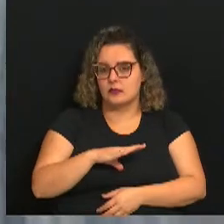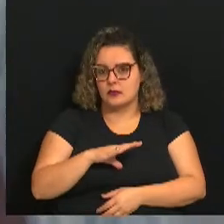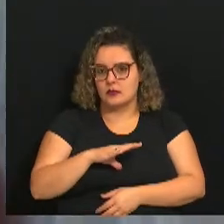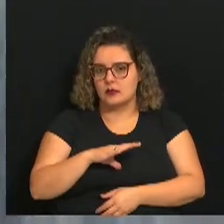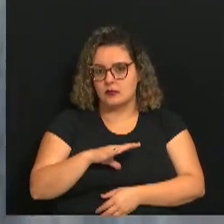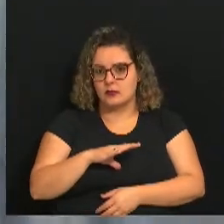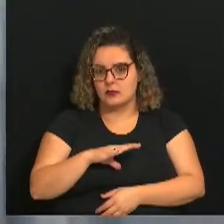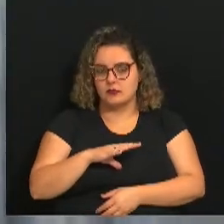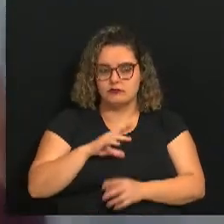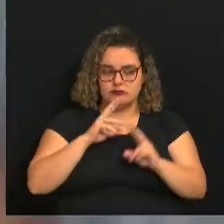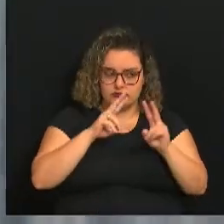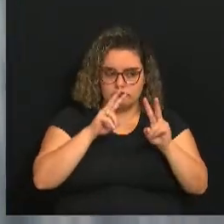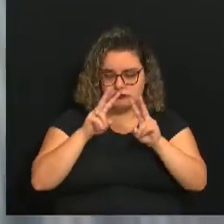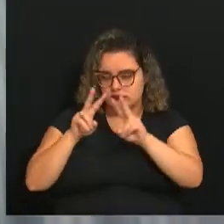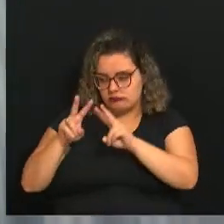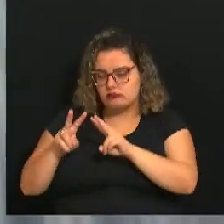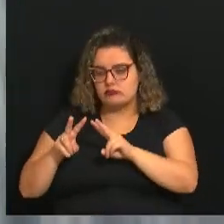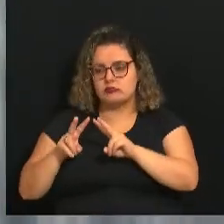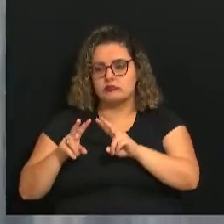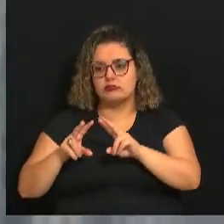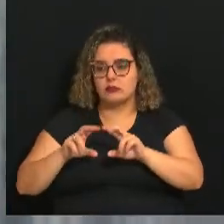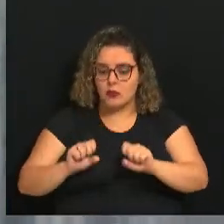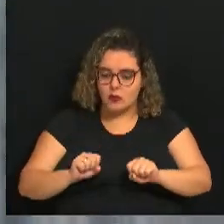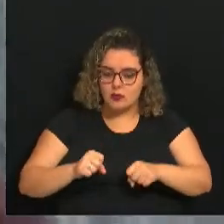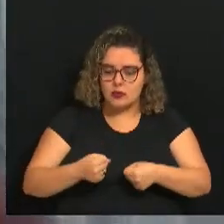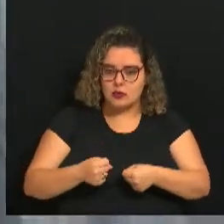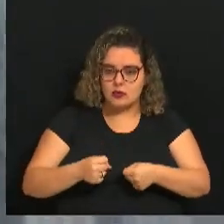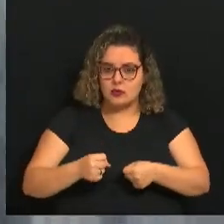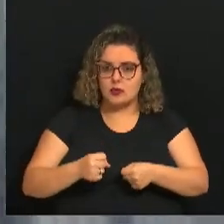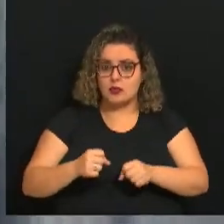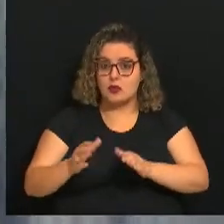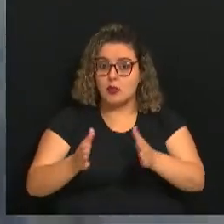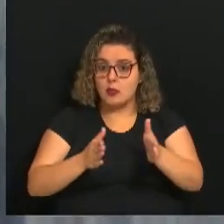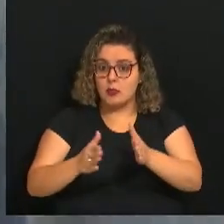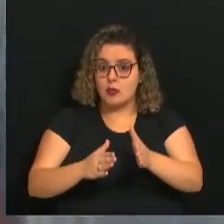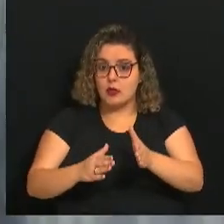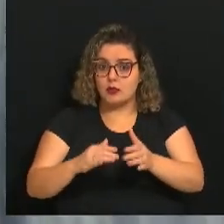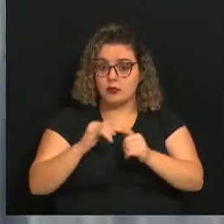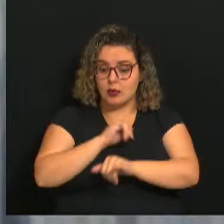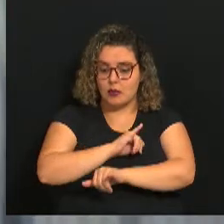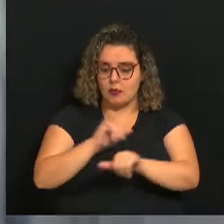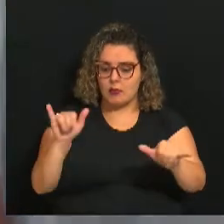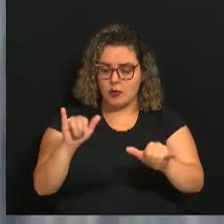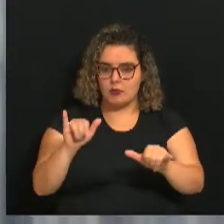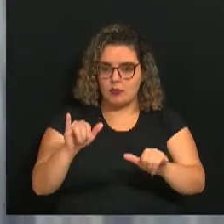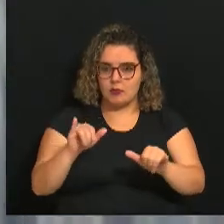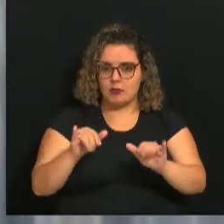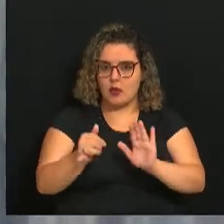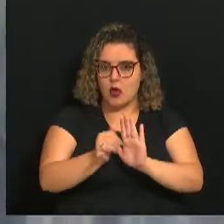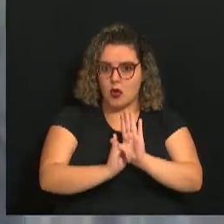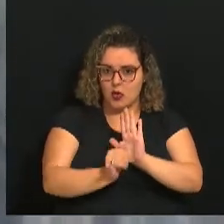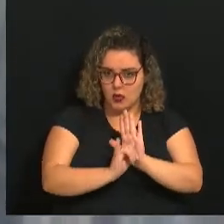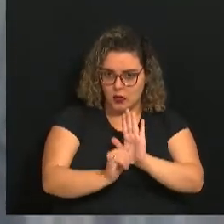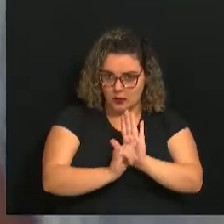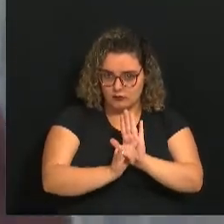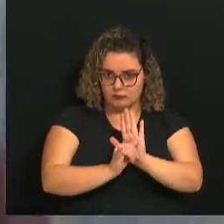para que, no momento da publicação do edital, se coloquem